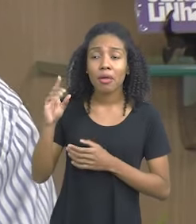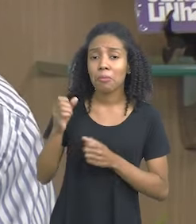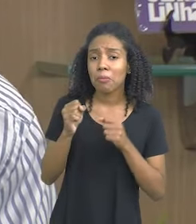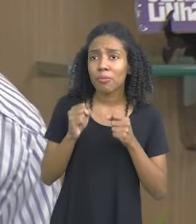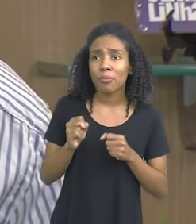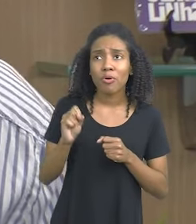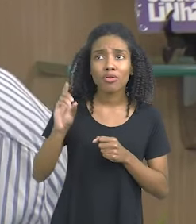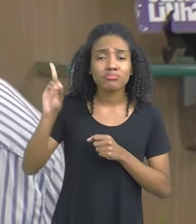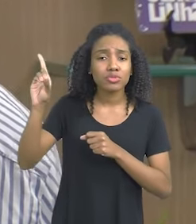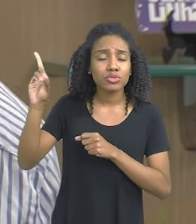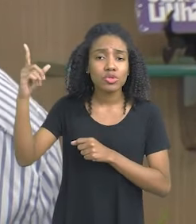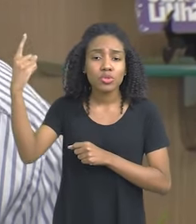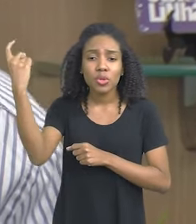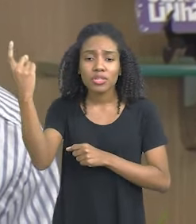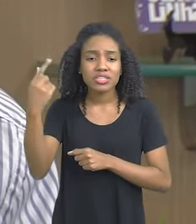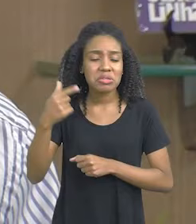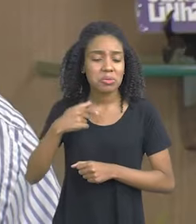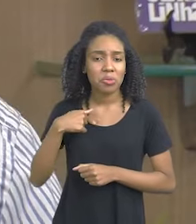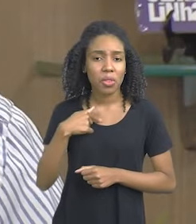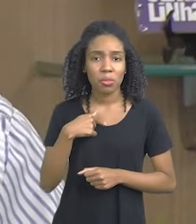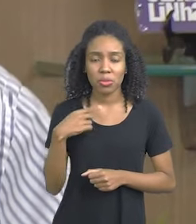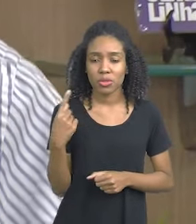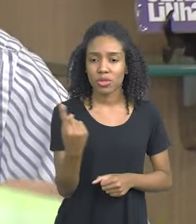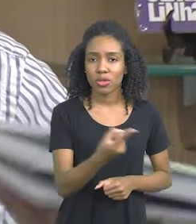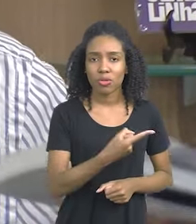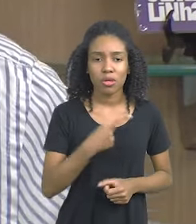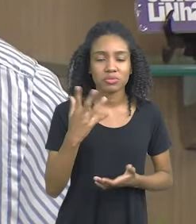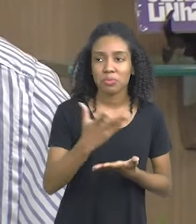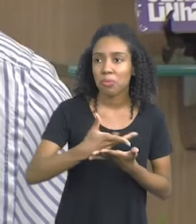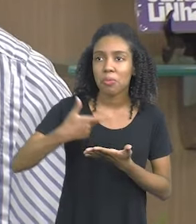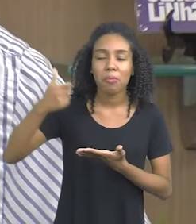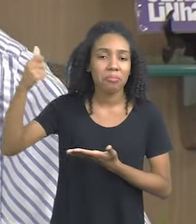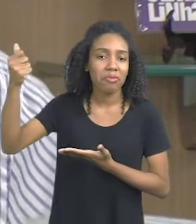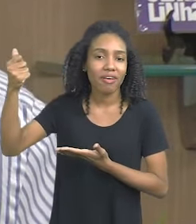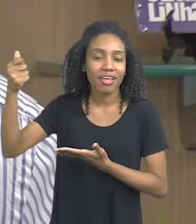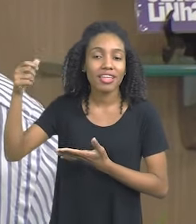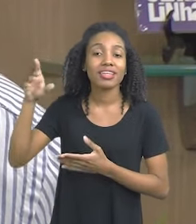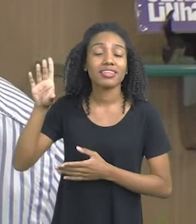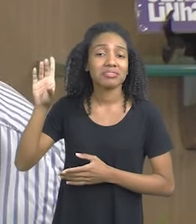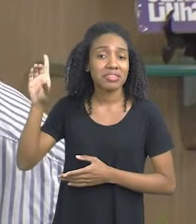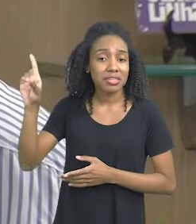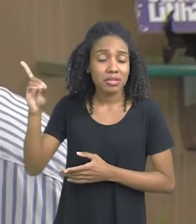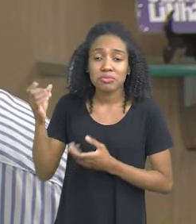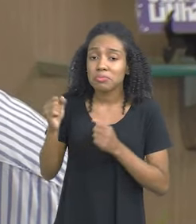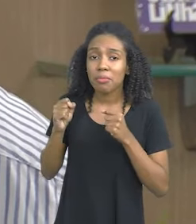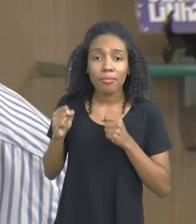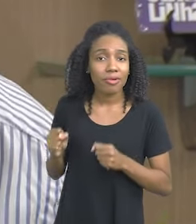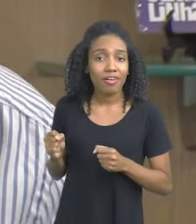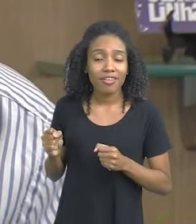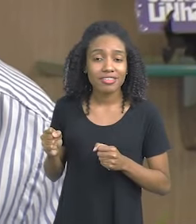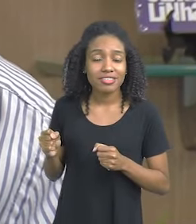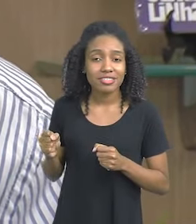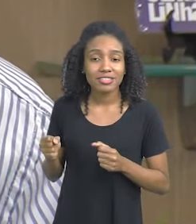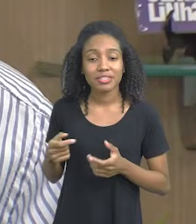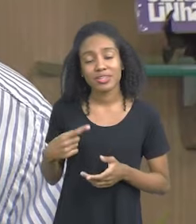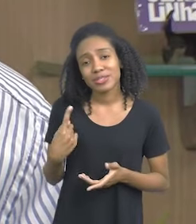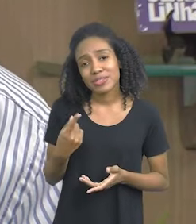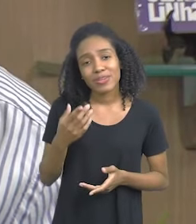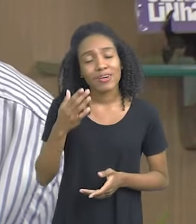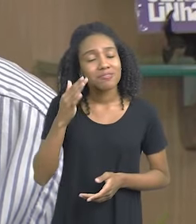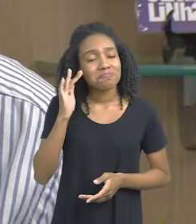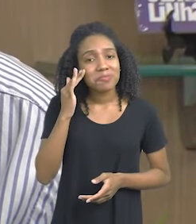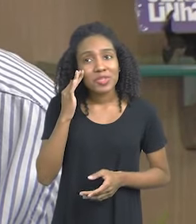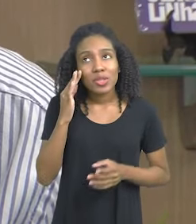vamos entender isso verdadeiramente como é. Não adianta dizer que nós entendemos, agora não entendemos tudo, pois somos